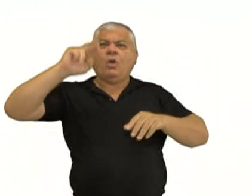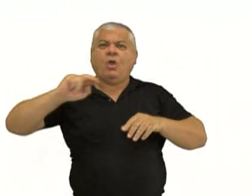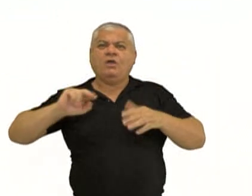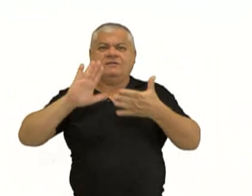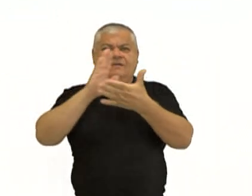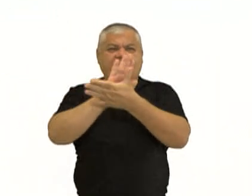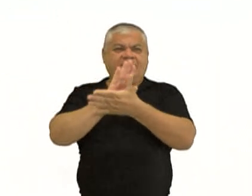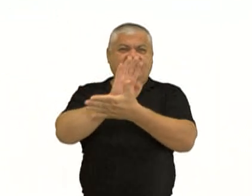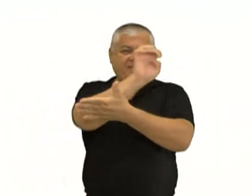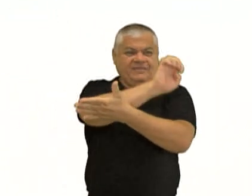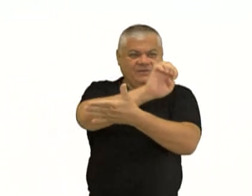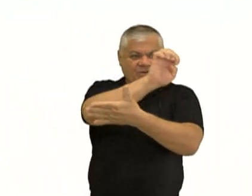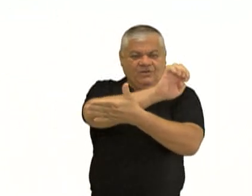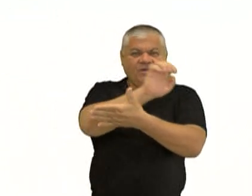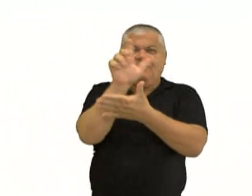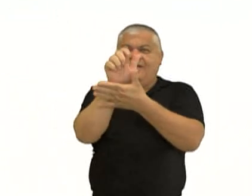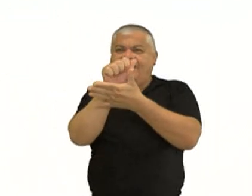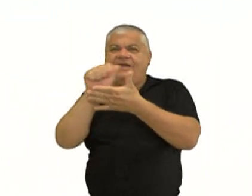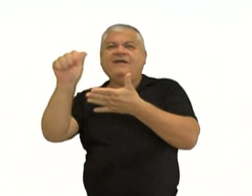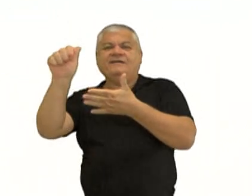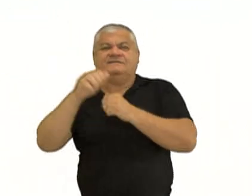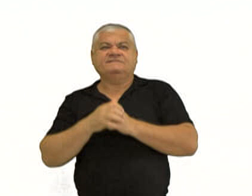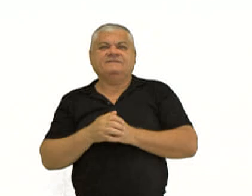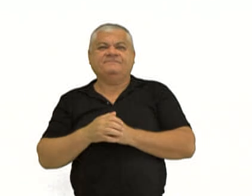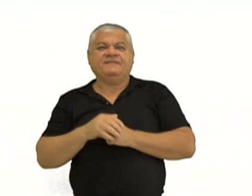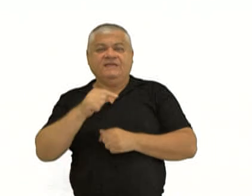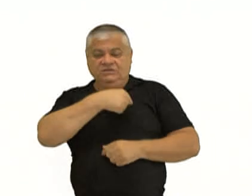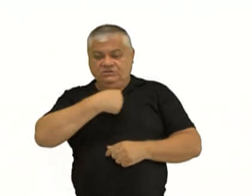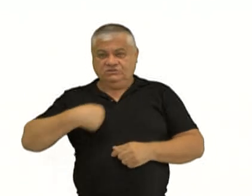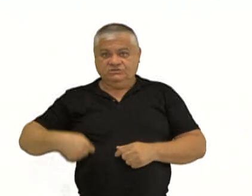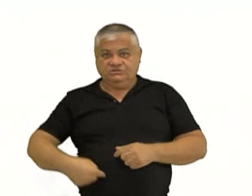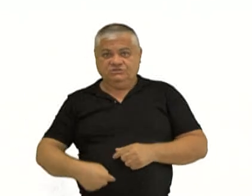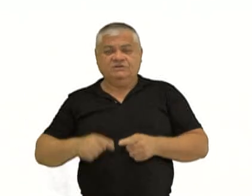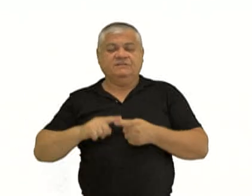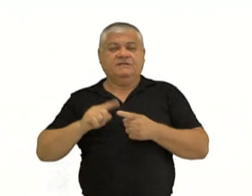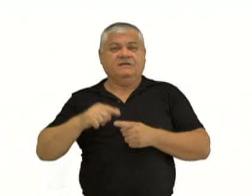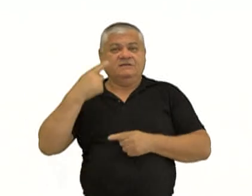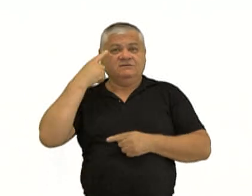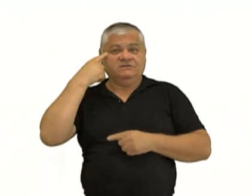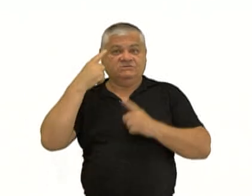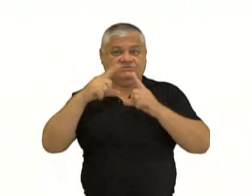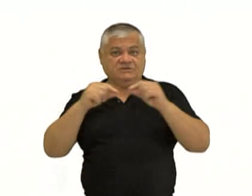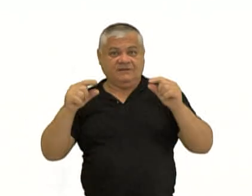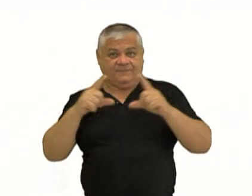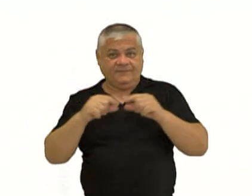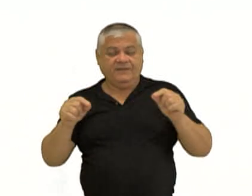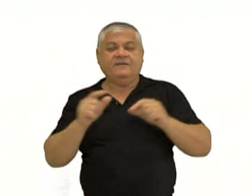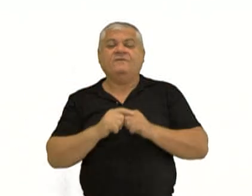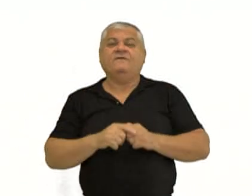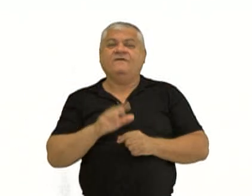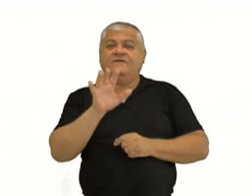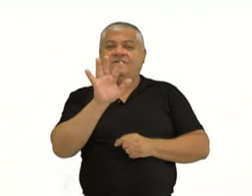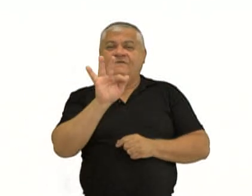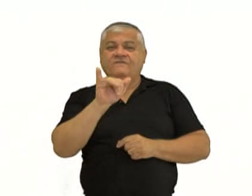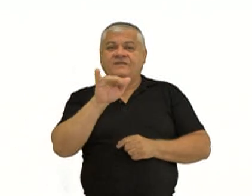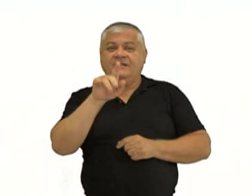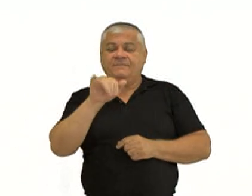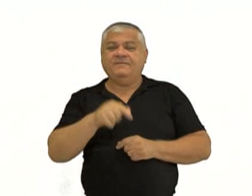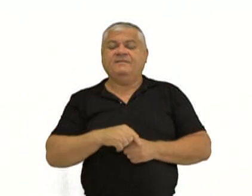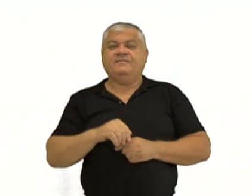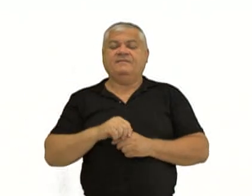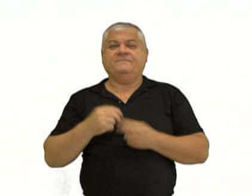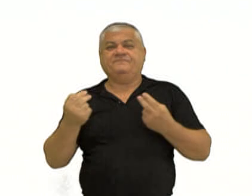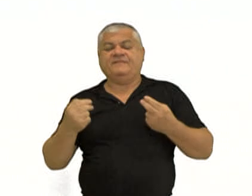maior parte fica na Ásia. Nós temos a China, o Japão, as Filipinas, a